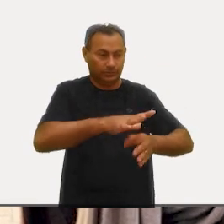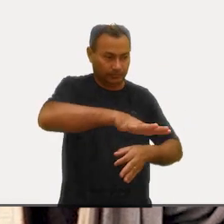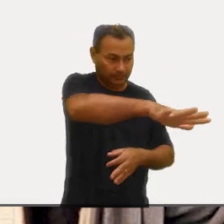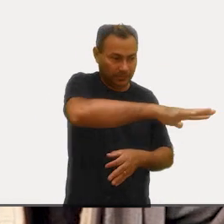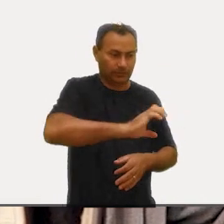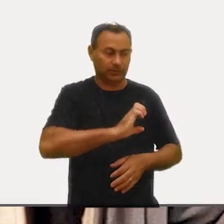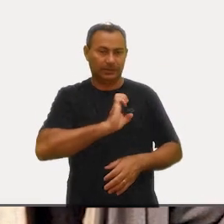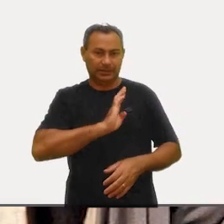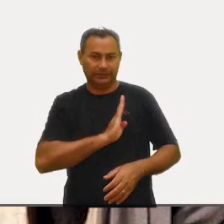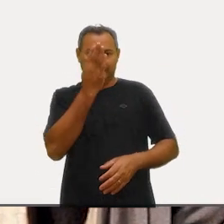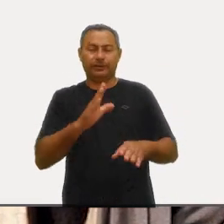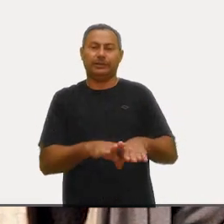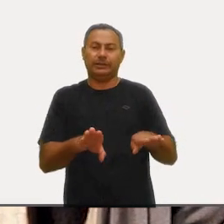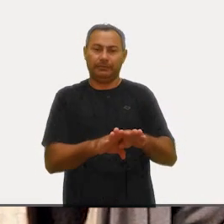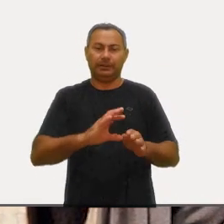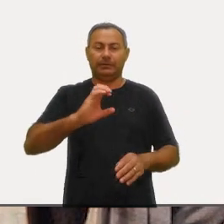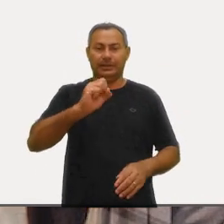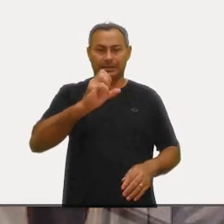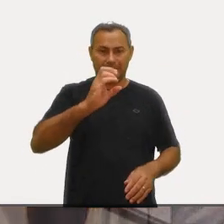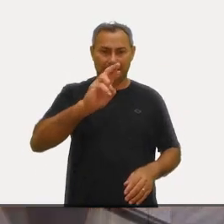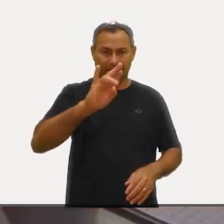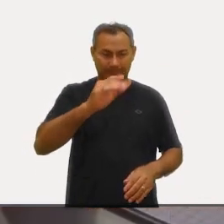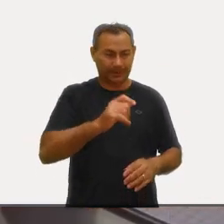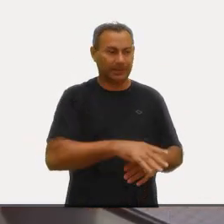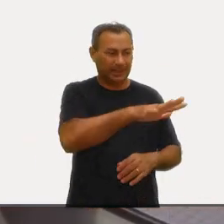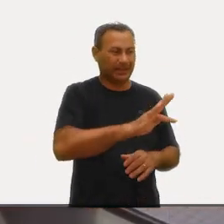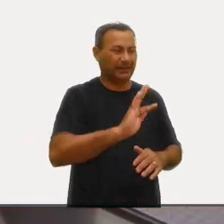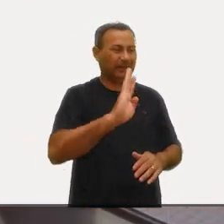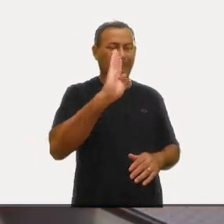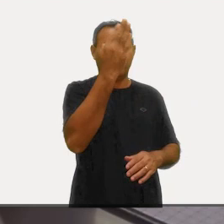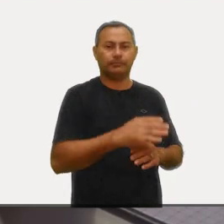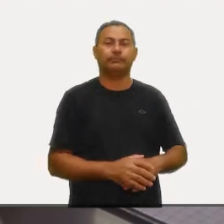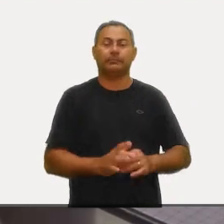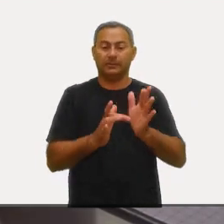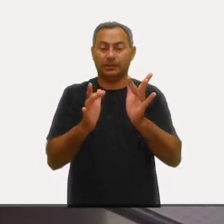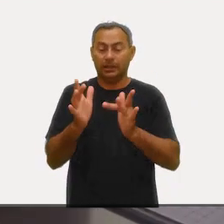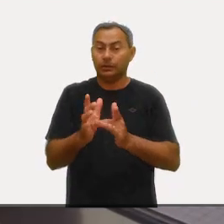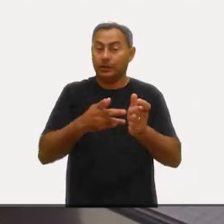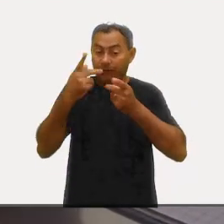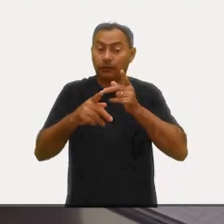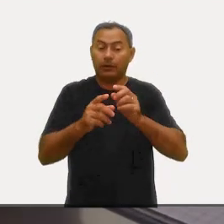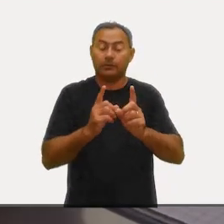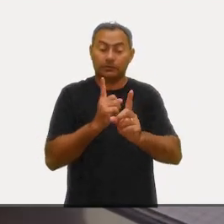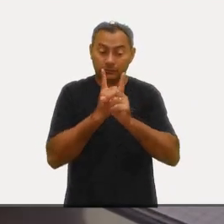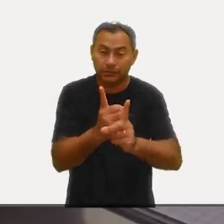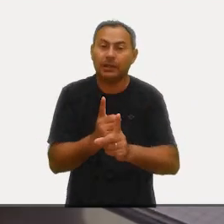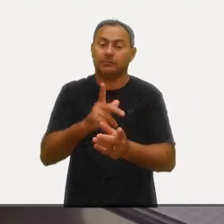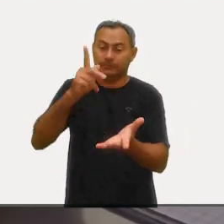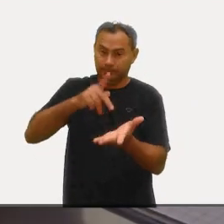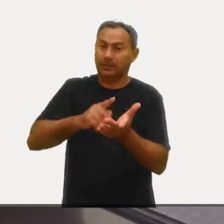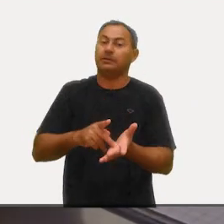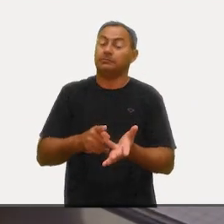dos escribas e fariseus era hipócrita. Jesus ensinou que a justiça dos seus seguidores deveria ser real e